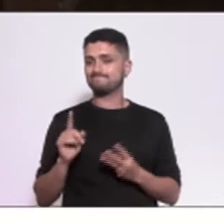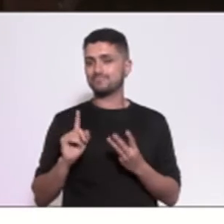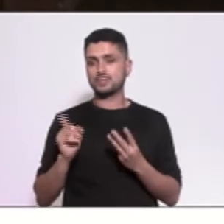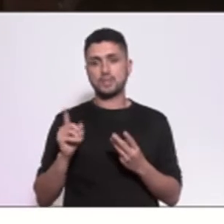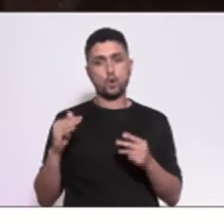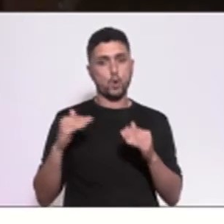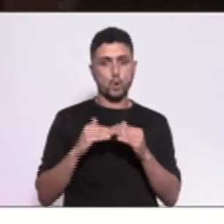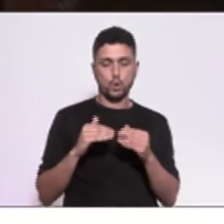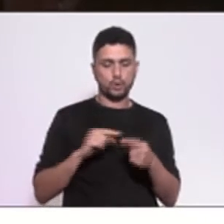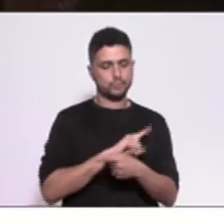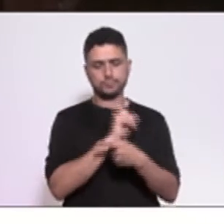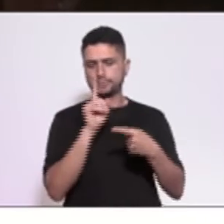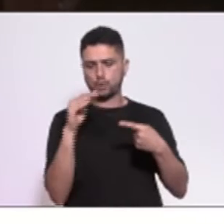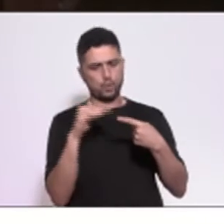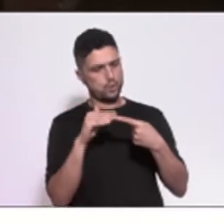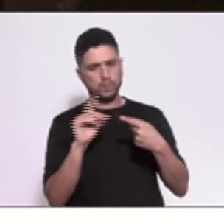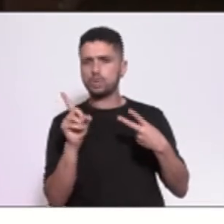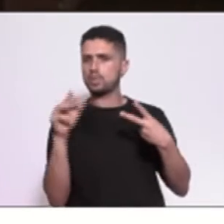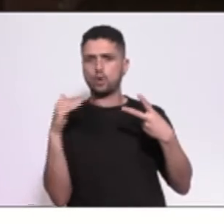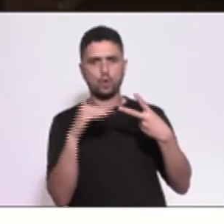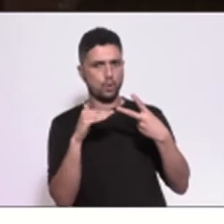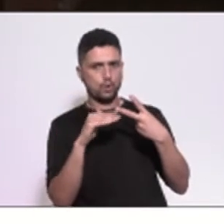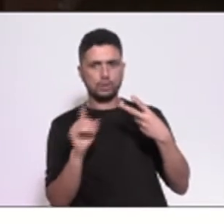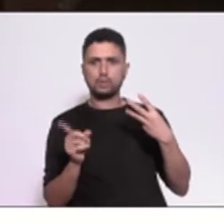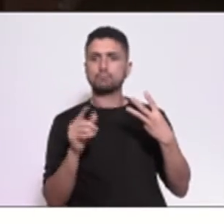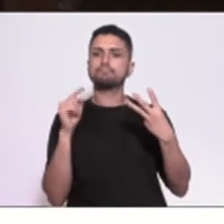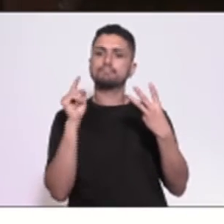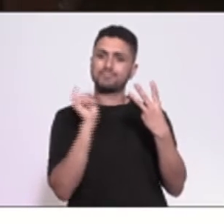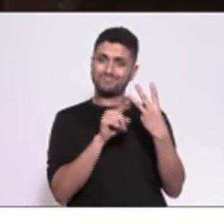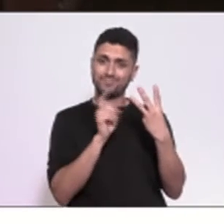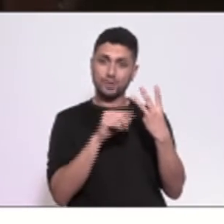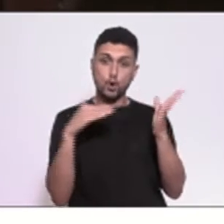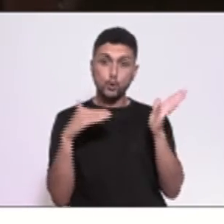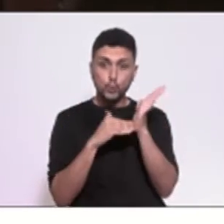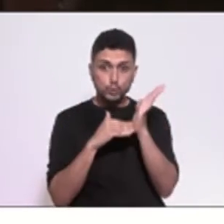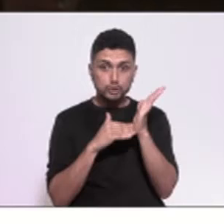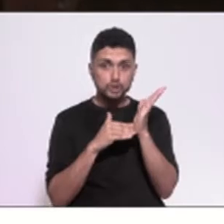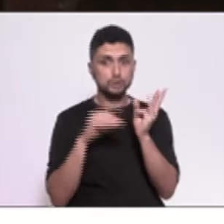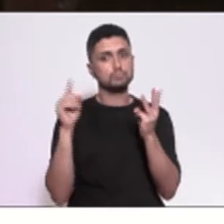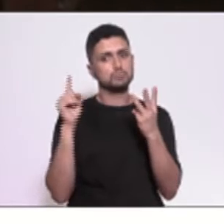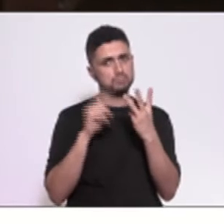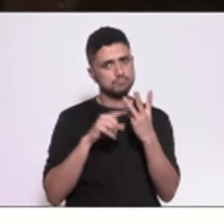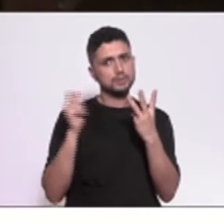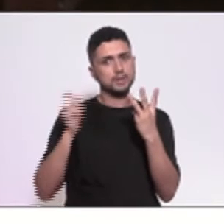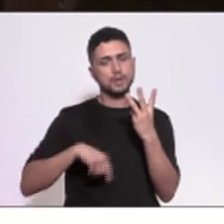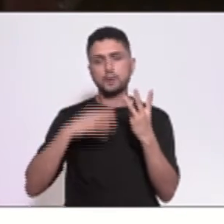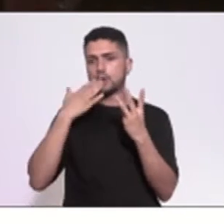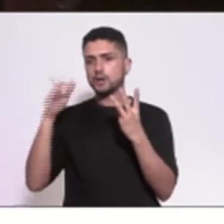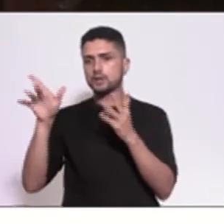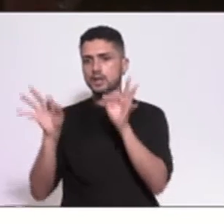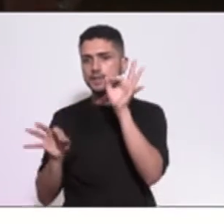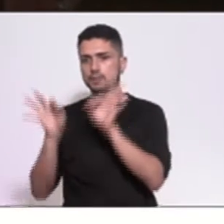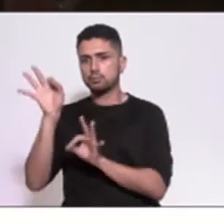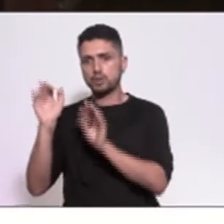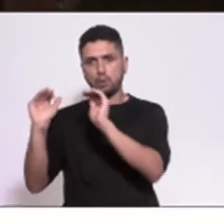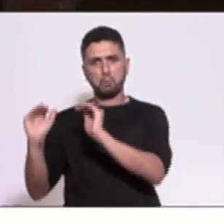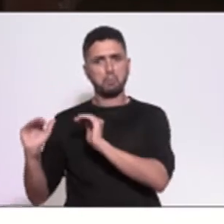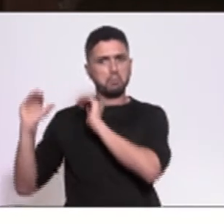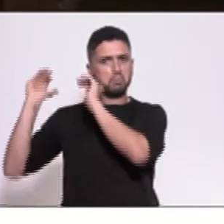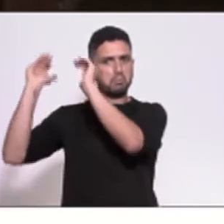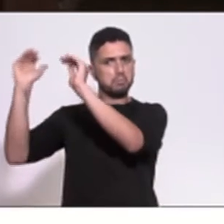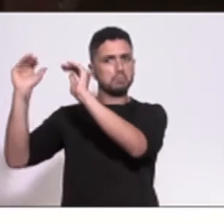Relembrando o que diz a nossa Constituição, a Constituição que rege os cidadãos brasileiros, é que todo cidadão